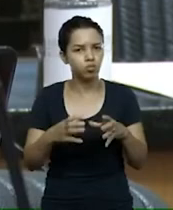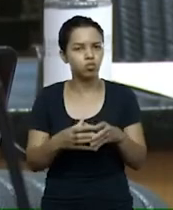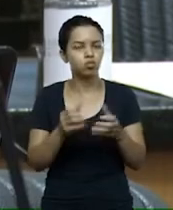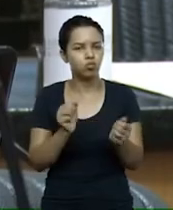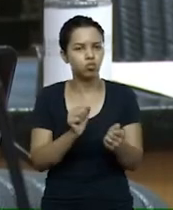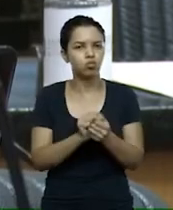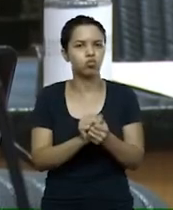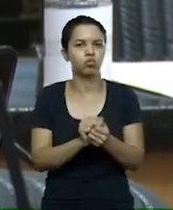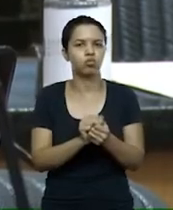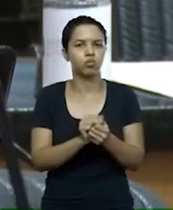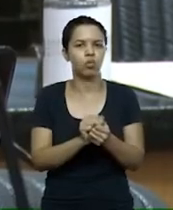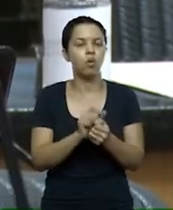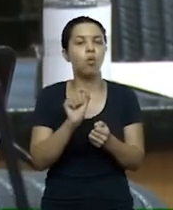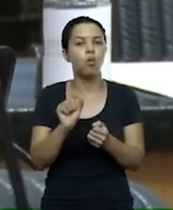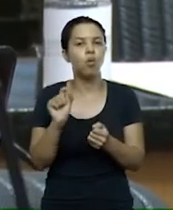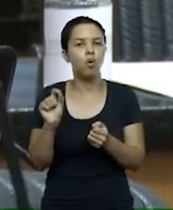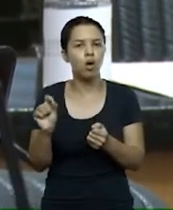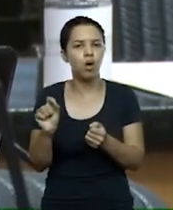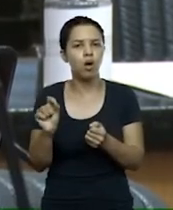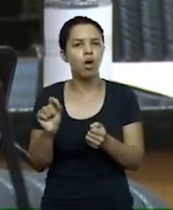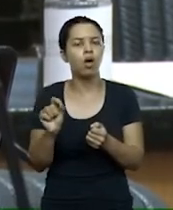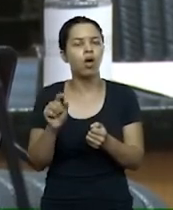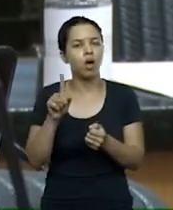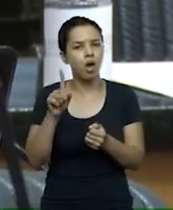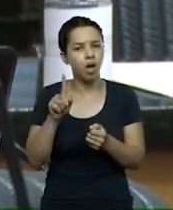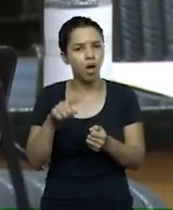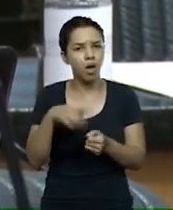pais, quando menor, e